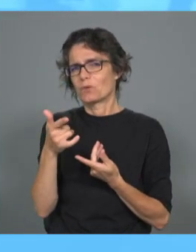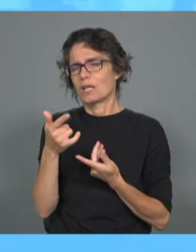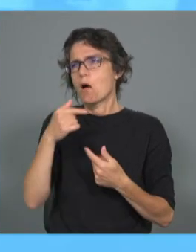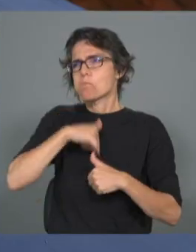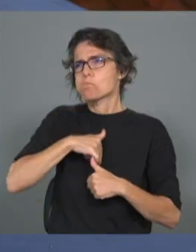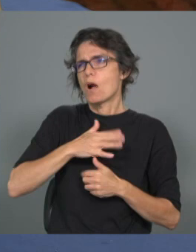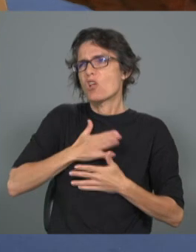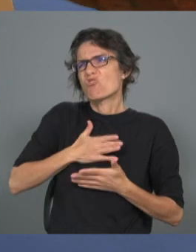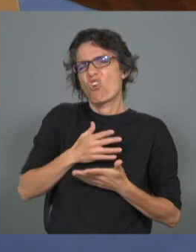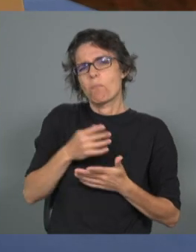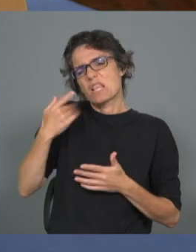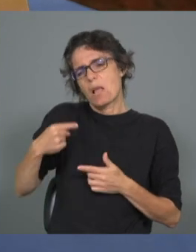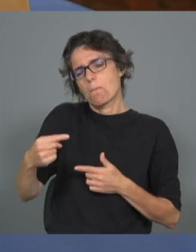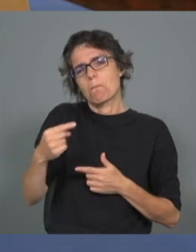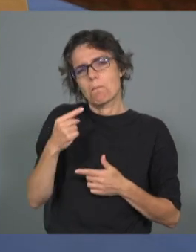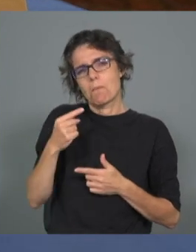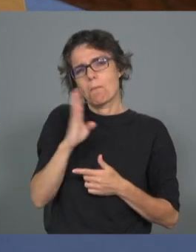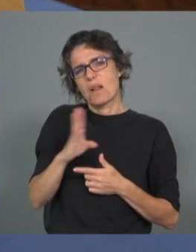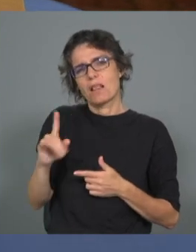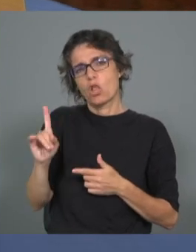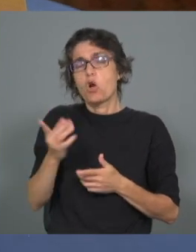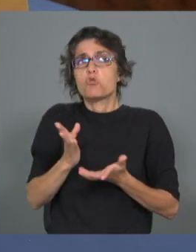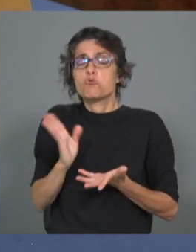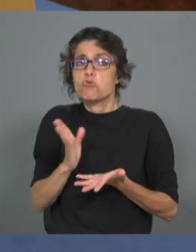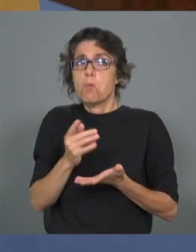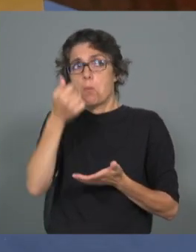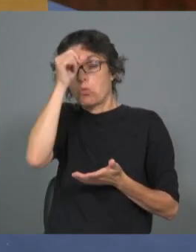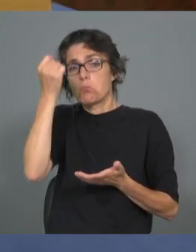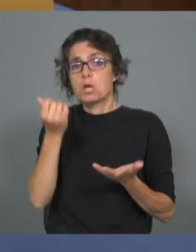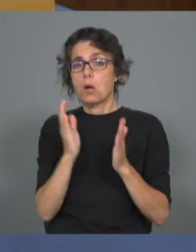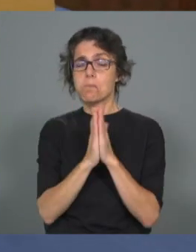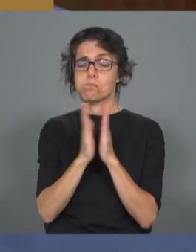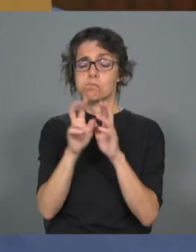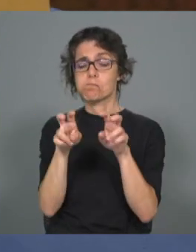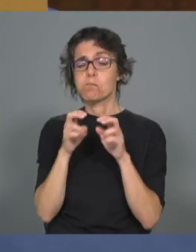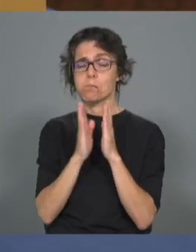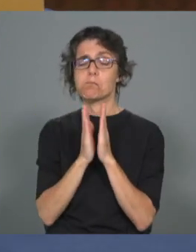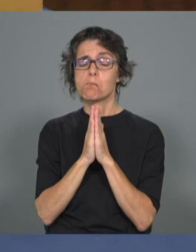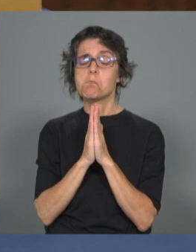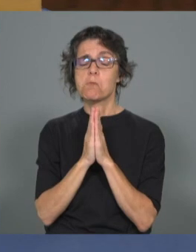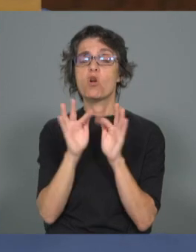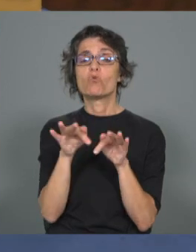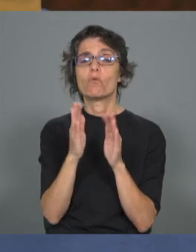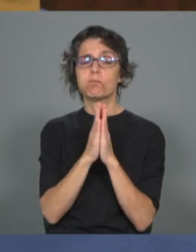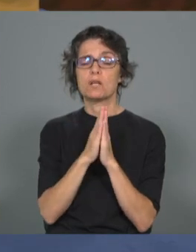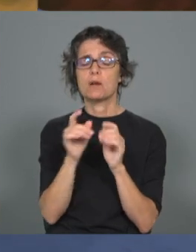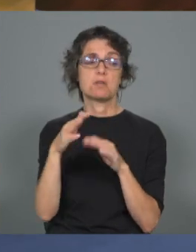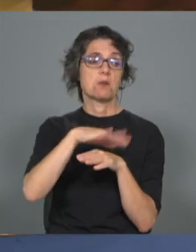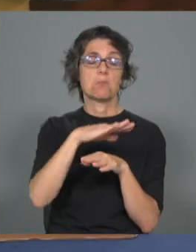não é? É algo que se escuta nos bancos da igreja e depois tudo acaba no final da missa. Mas